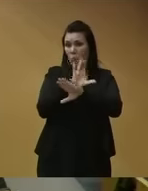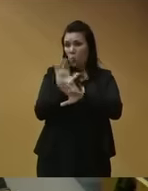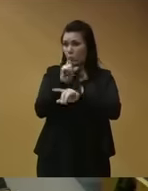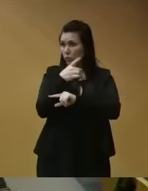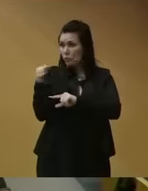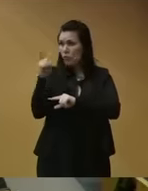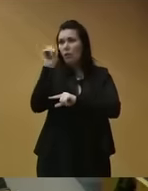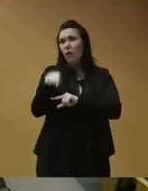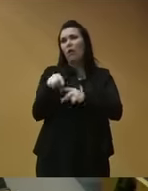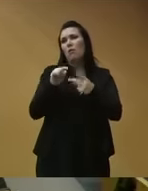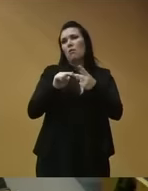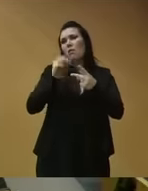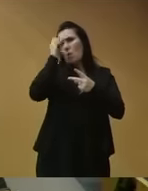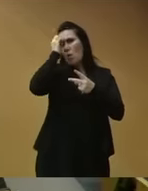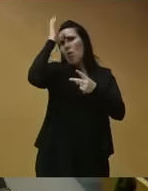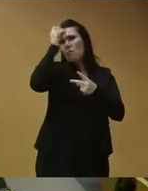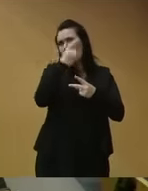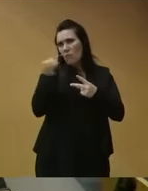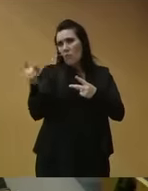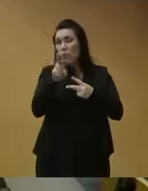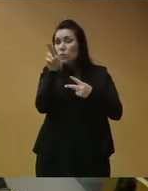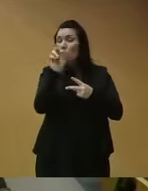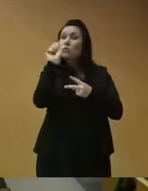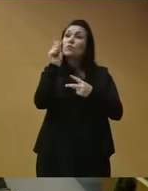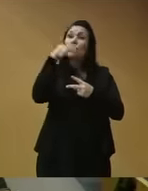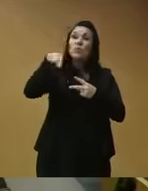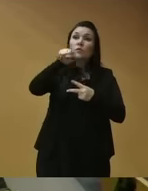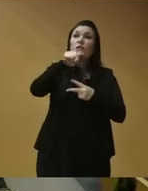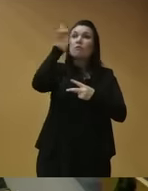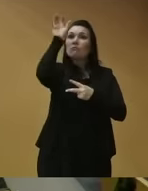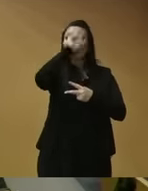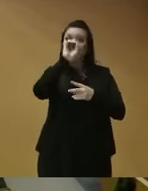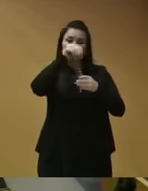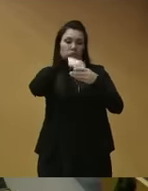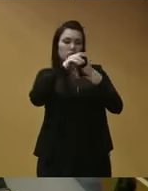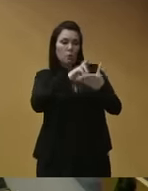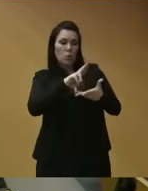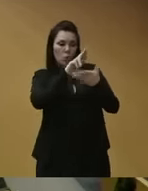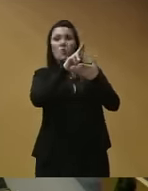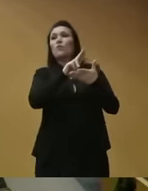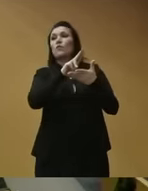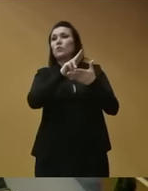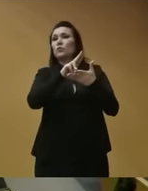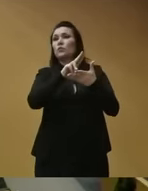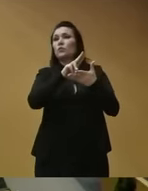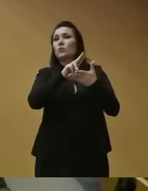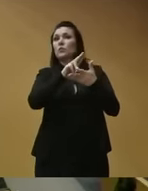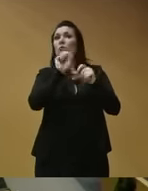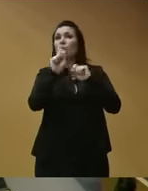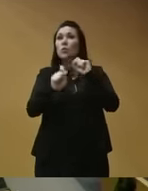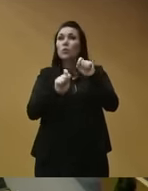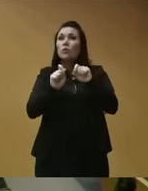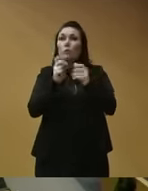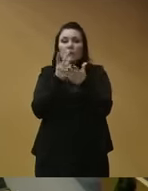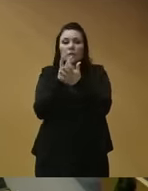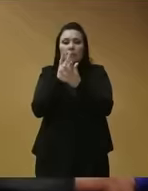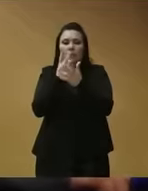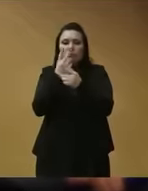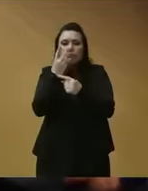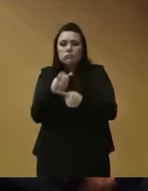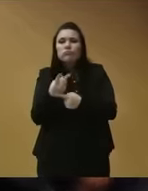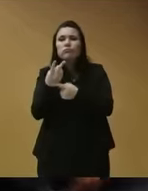novas ferramentas como ferramentas, não para realizar o seu trabalho. Ou correm o risco de ficar sem